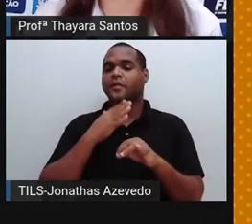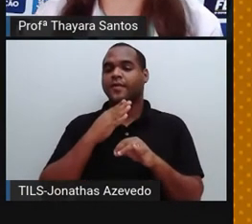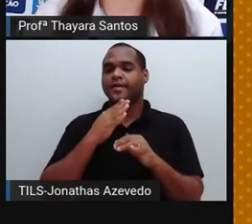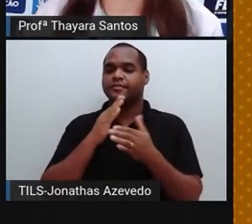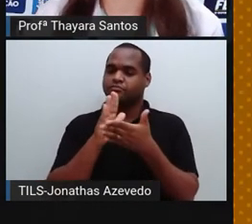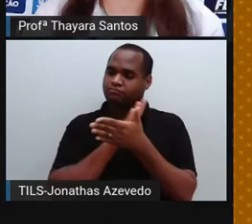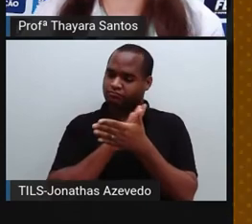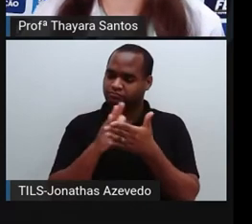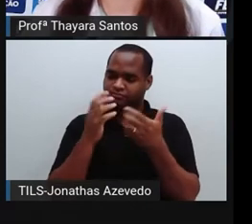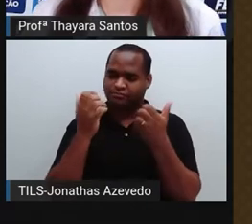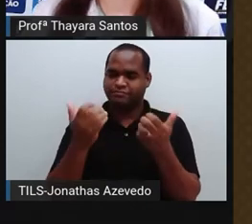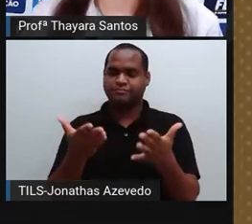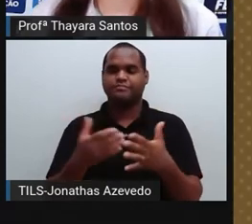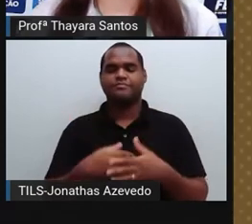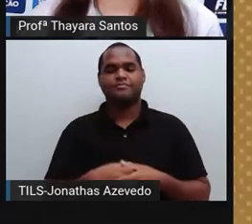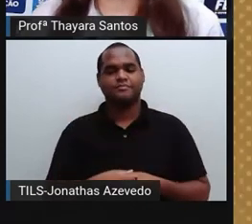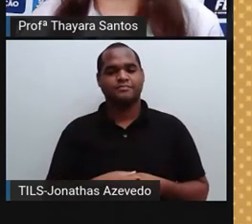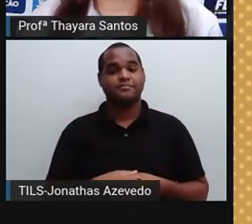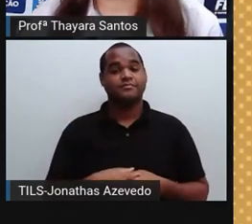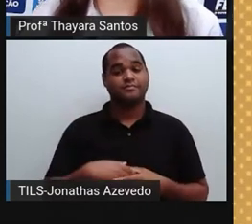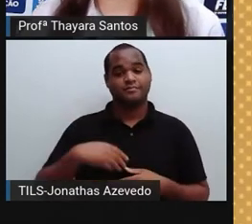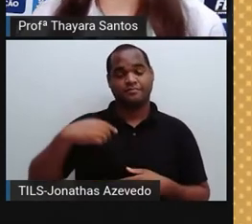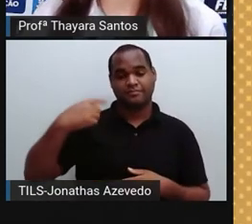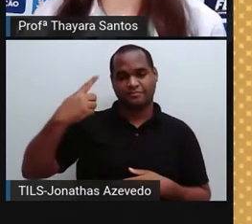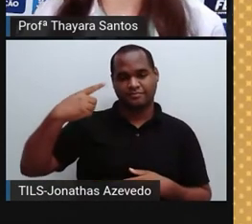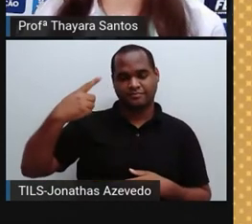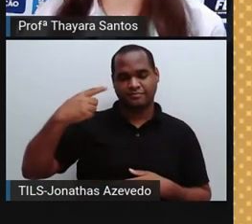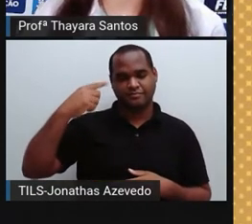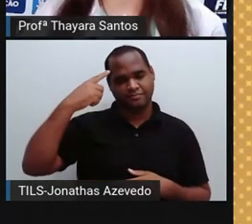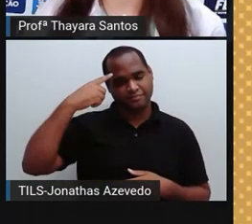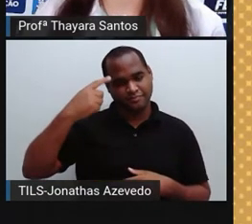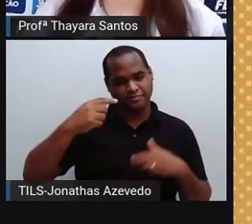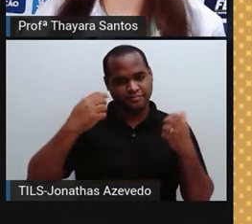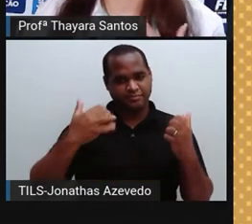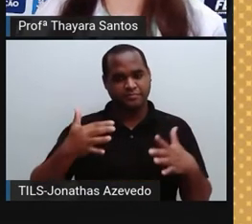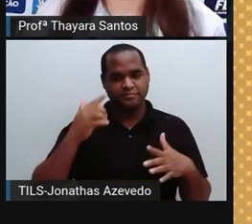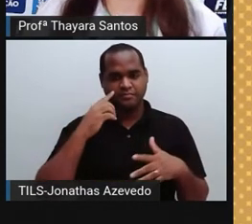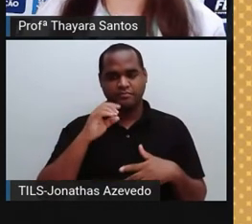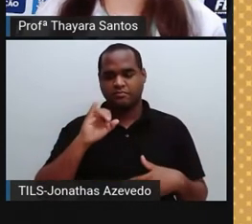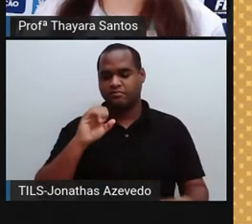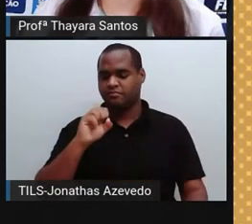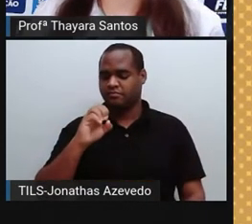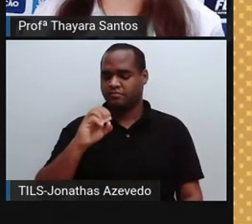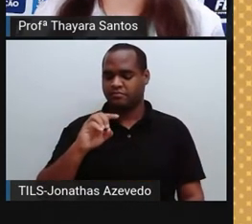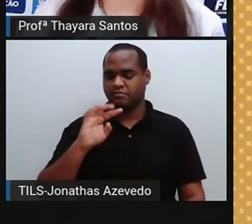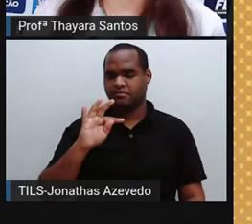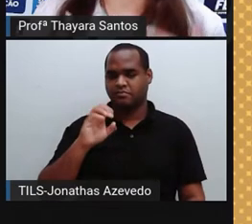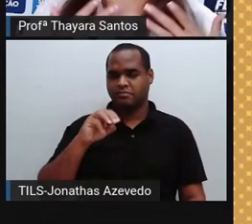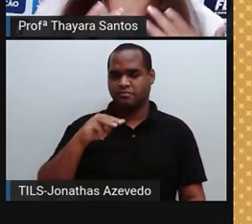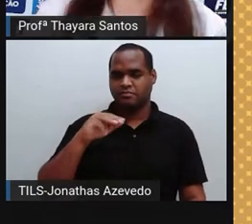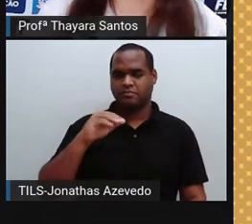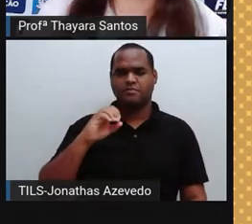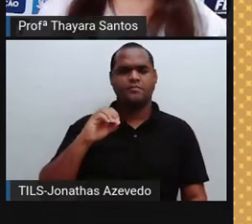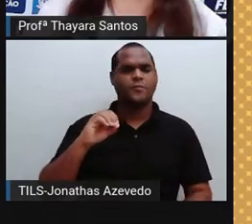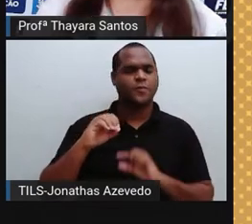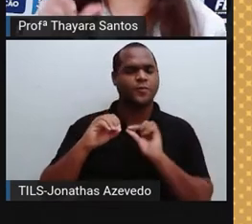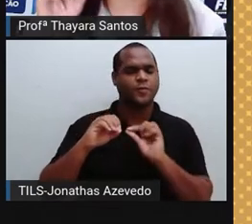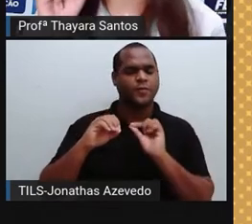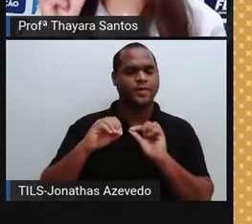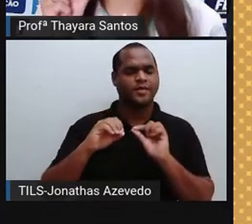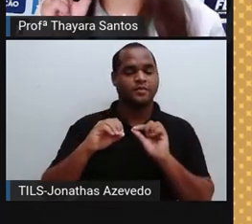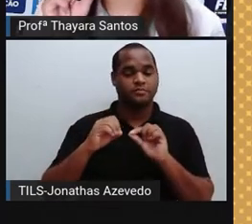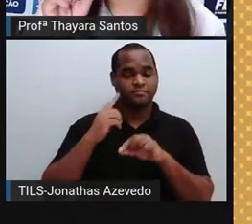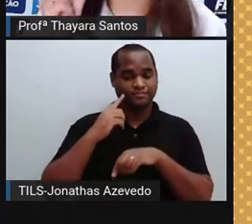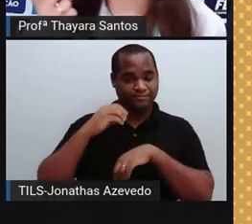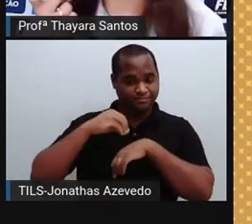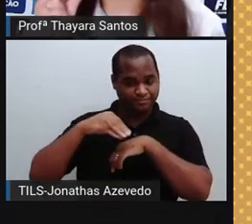deles. O primeiro é o termo isótonos. O que quer dizer isótonos? Vamos pegar